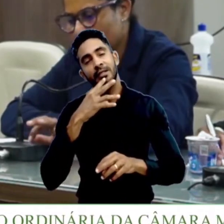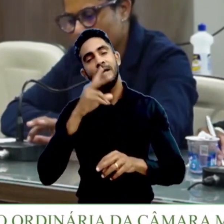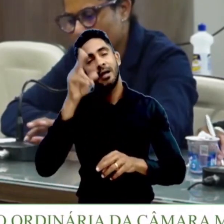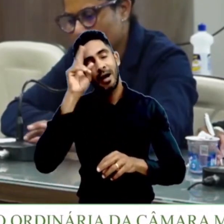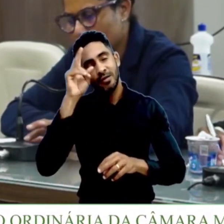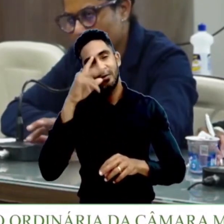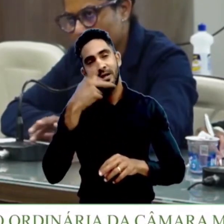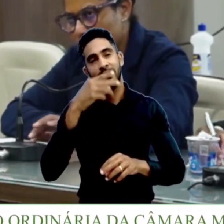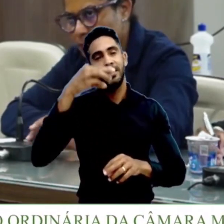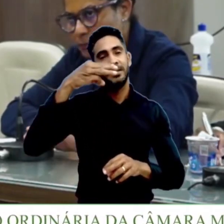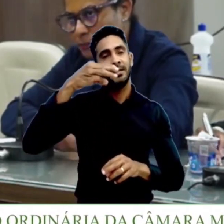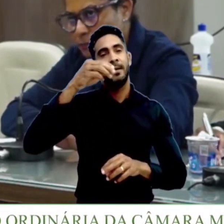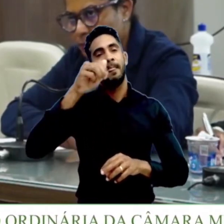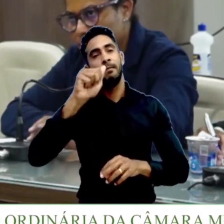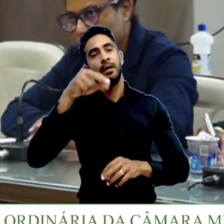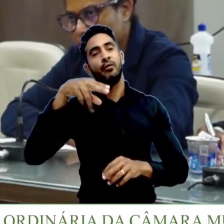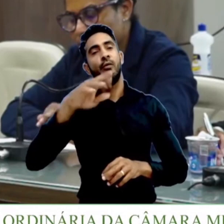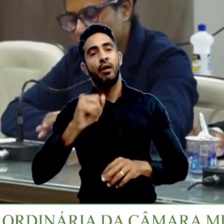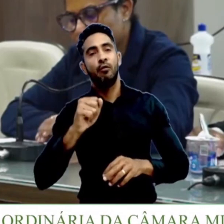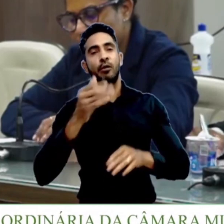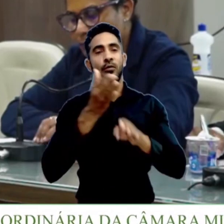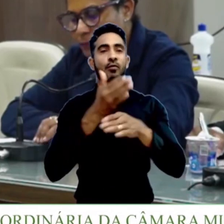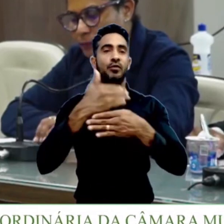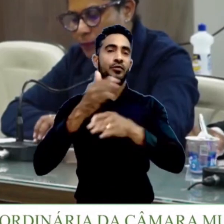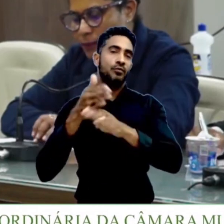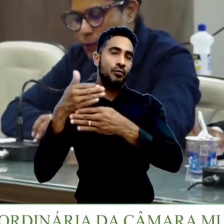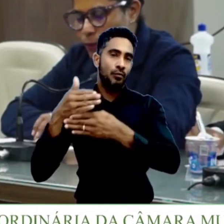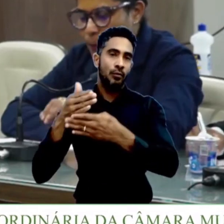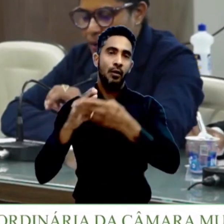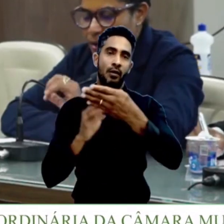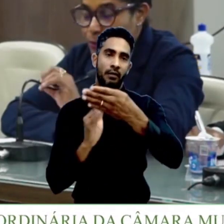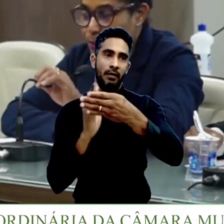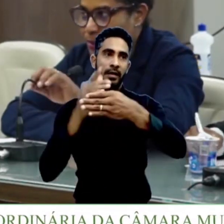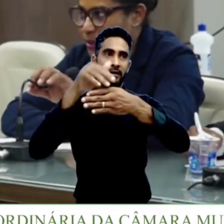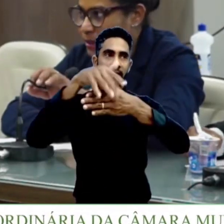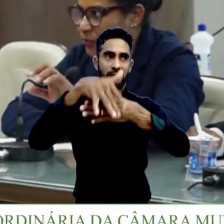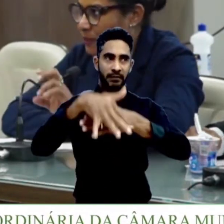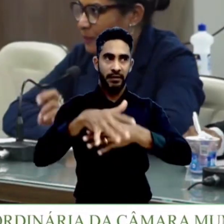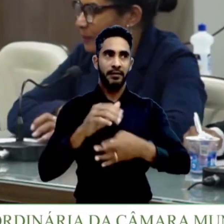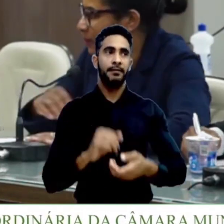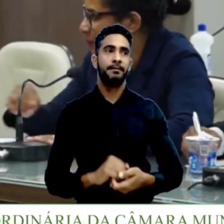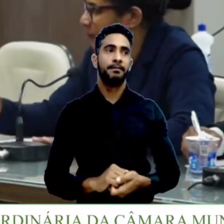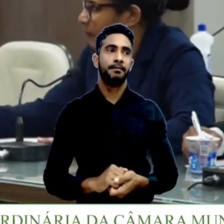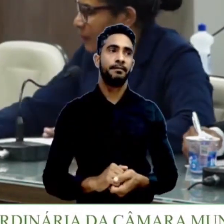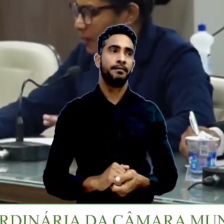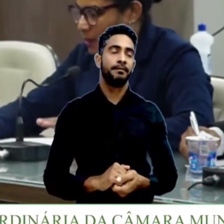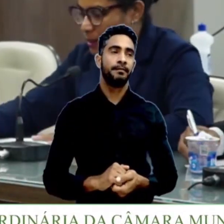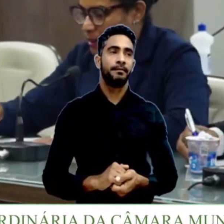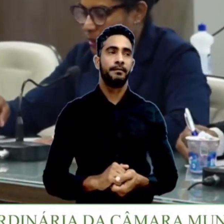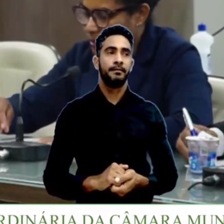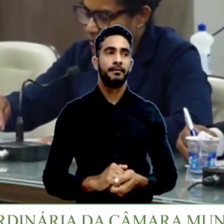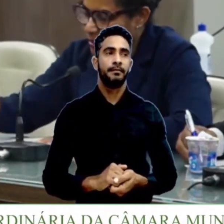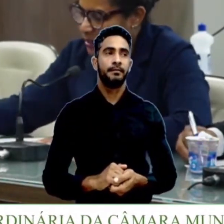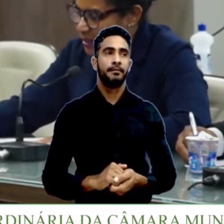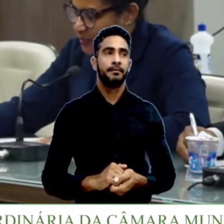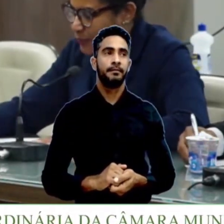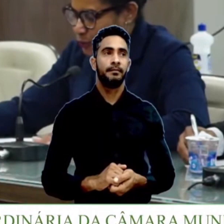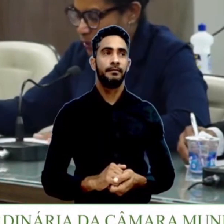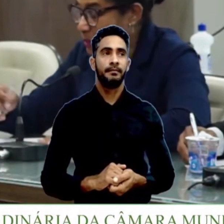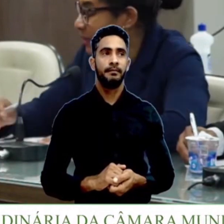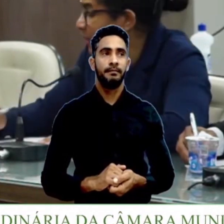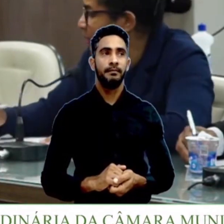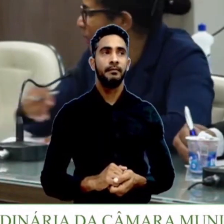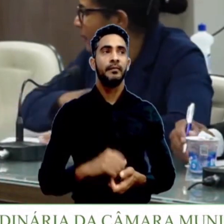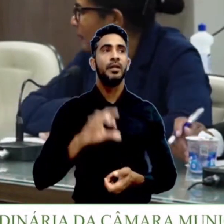como construtor da barragem do Bico da Pedra. Obrigado, presidente. Com a palavra, senhor presidente. Com a palavra, a vereadora Carmelina.